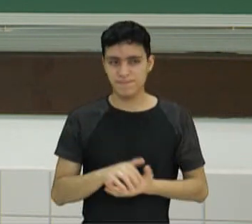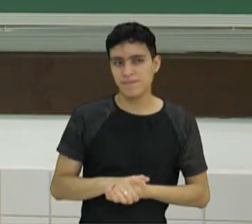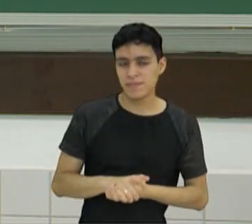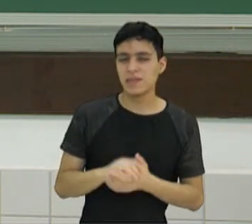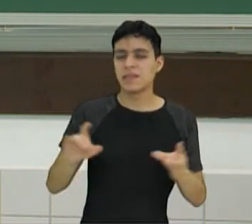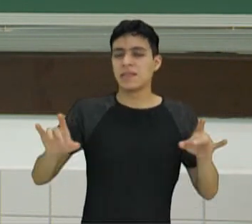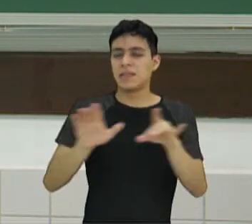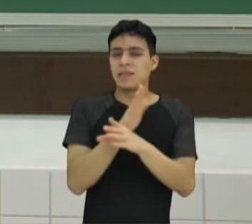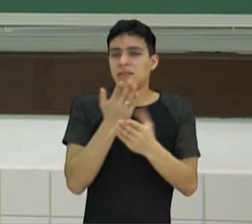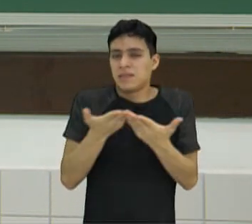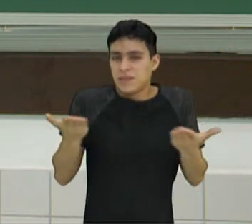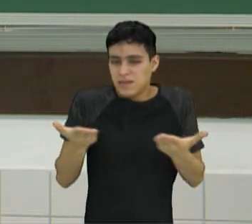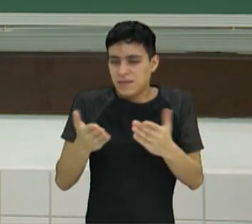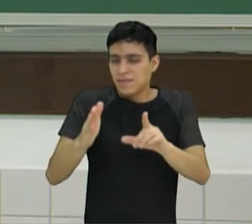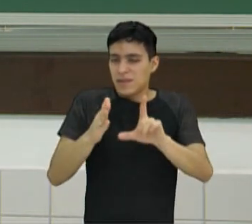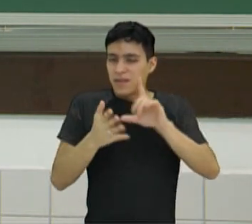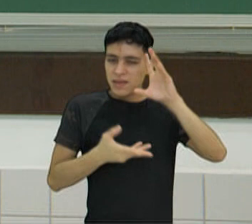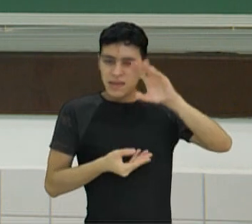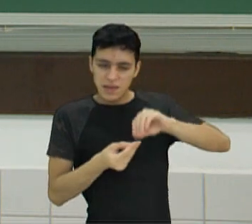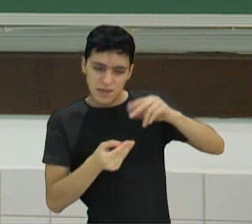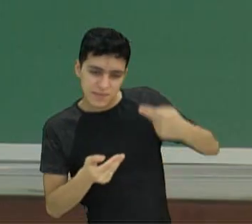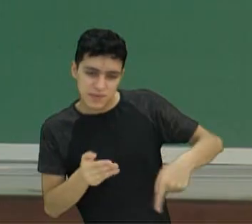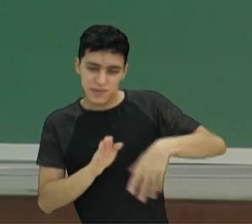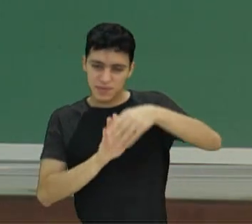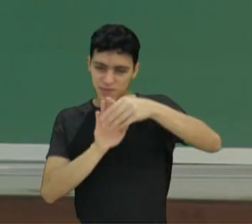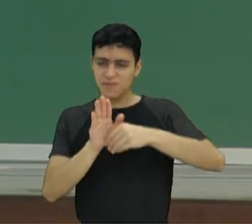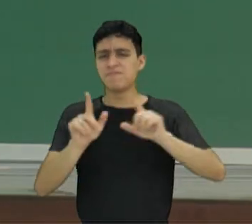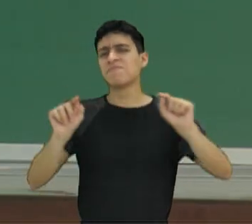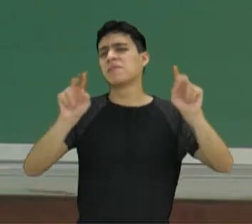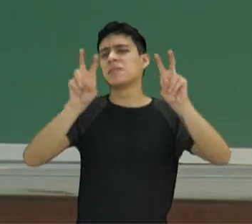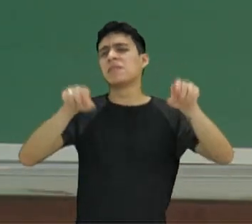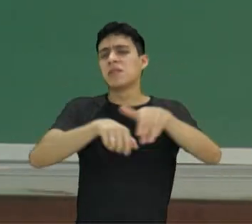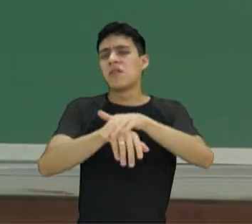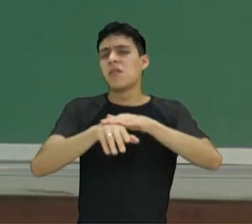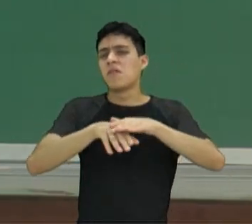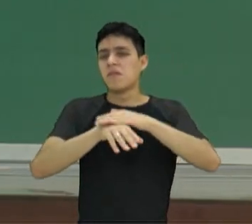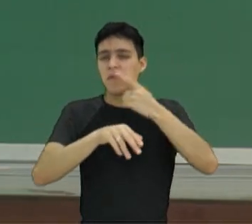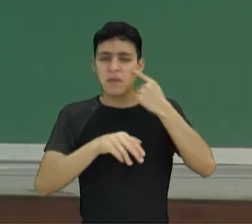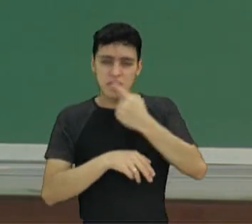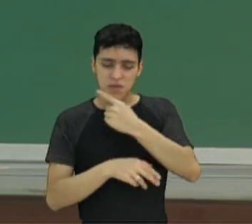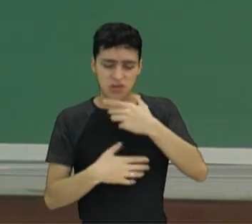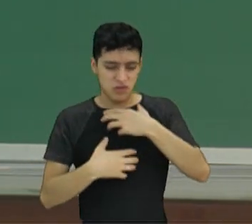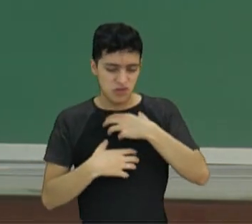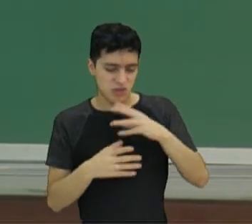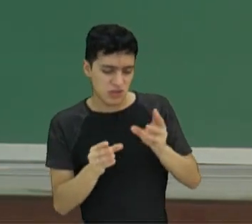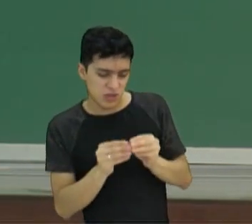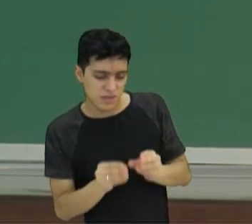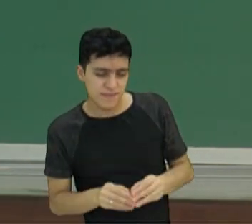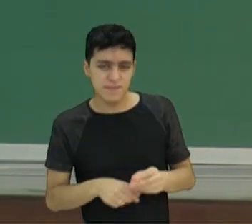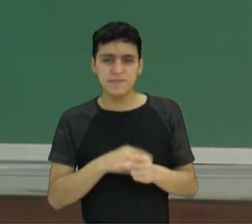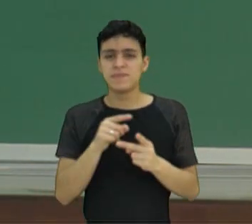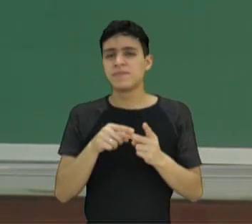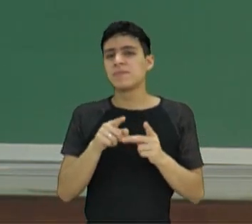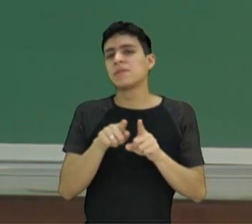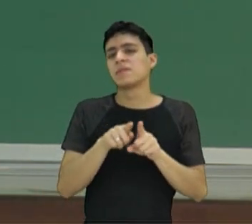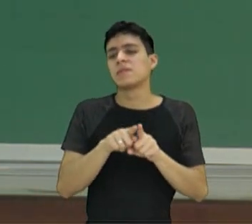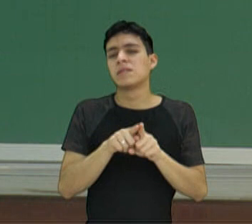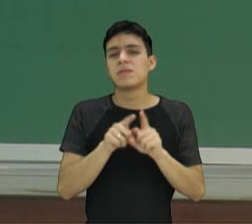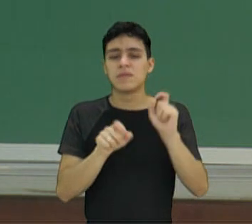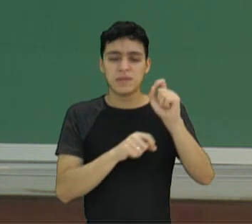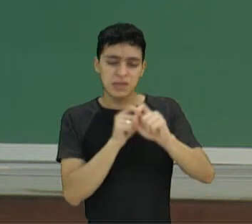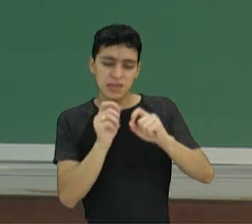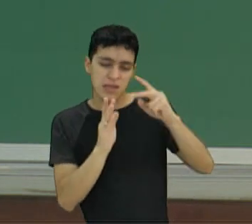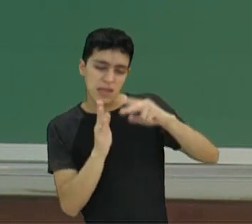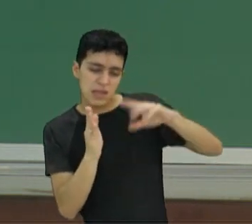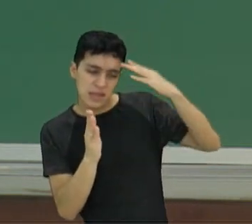vamos encerrar a nossa aula, mas antes aquele resuminho. O que a gente conversou hoje, né? Formas contraídas e fizemos um pouco de